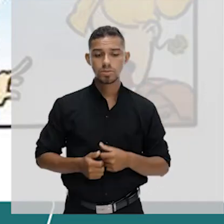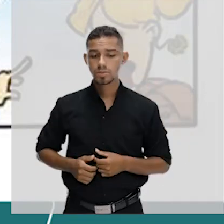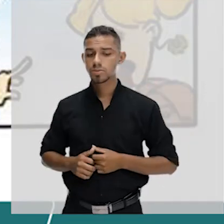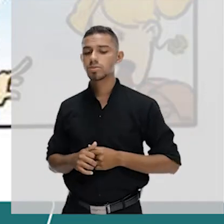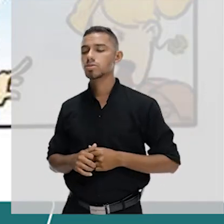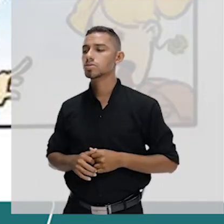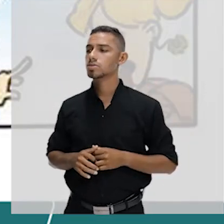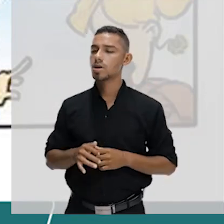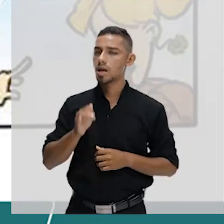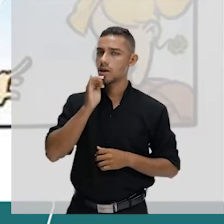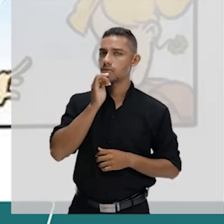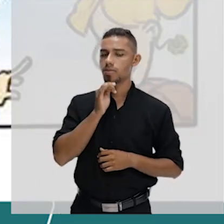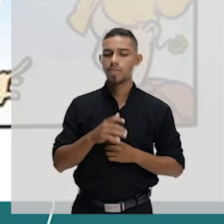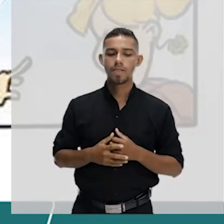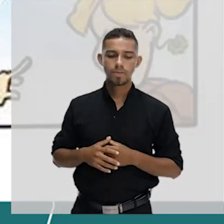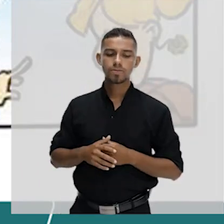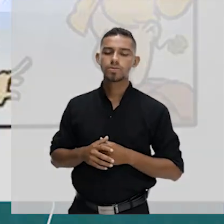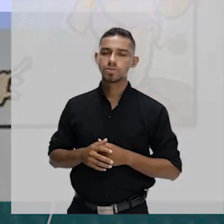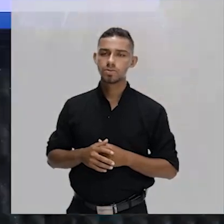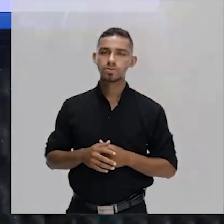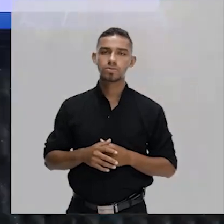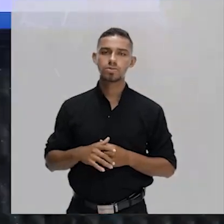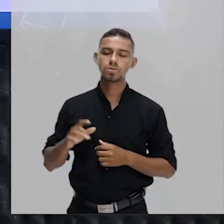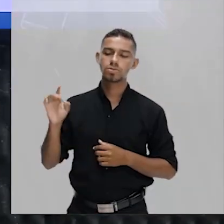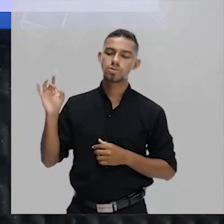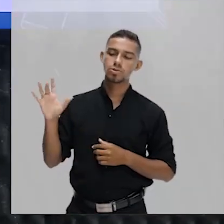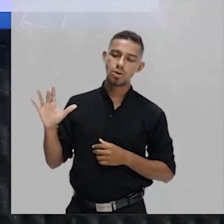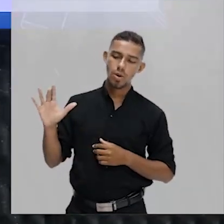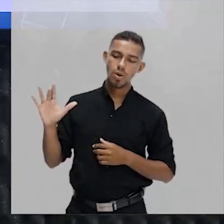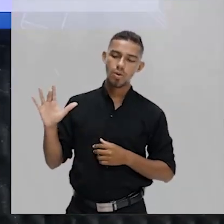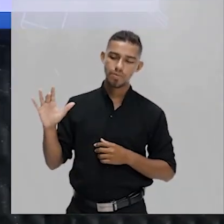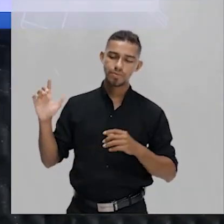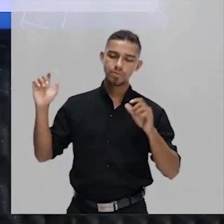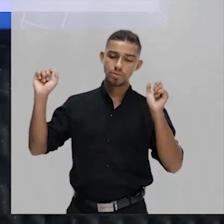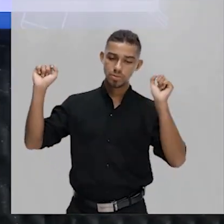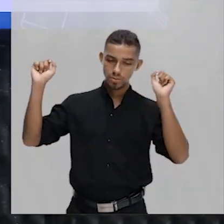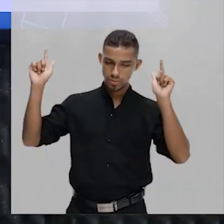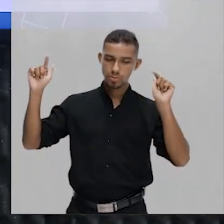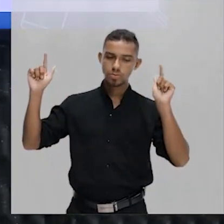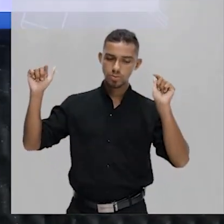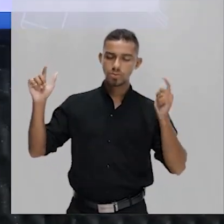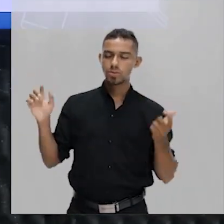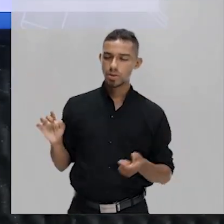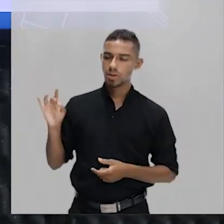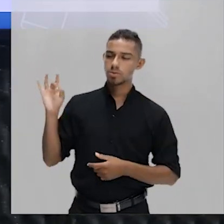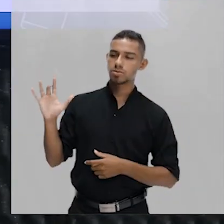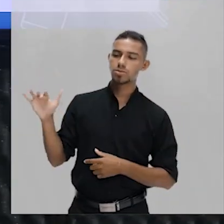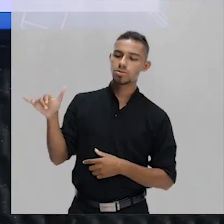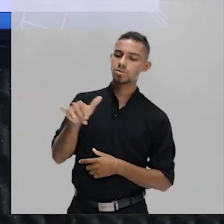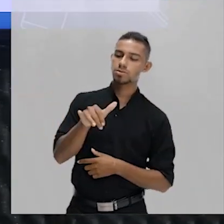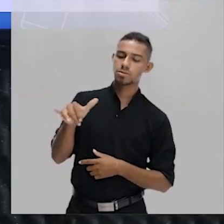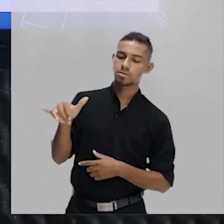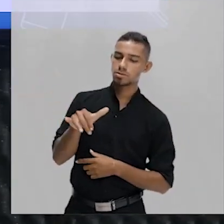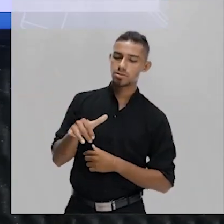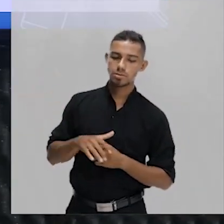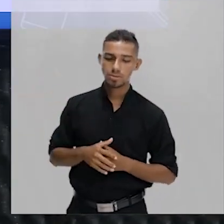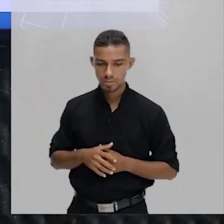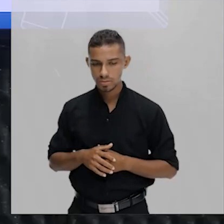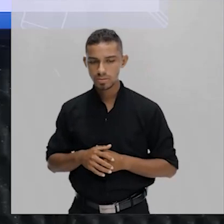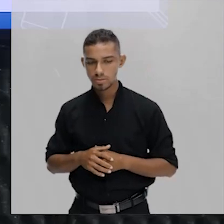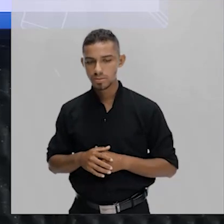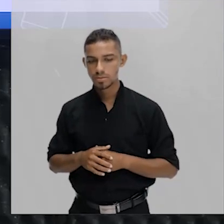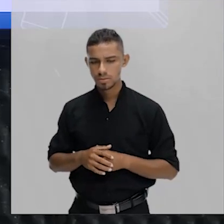responde quase como um vício de linguagem também, como se fosse uma gíria. Ele diz só, né, tranquilo, está ali suave. Aí ela